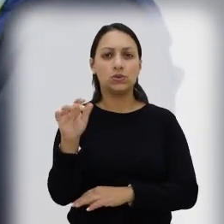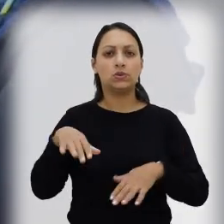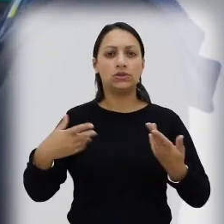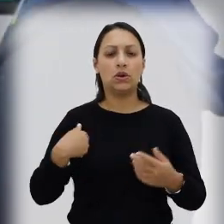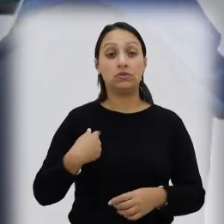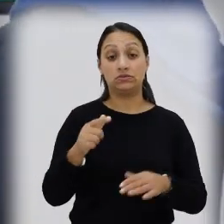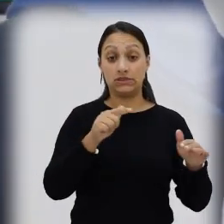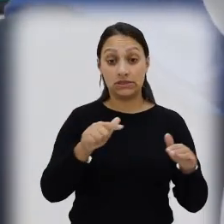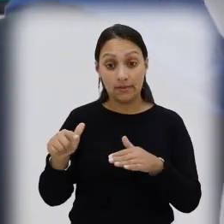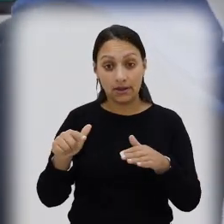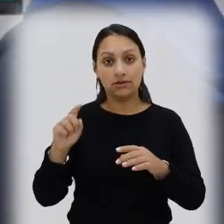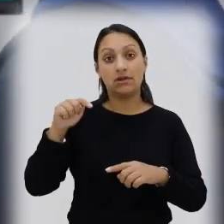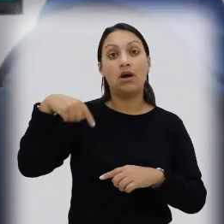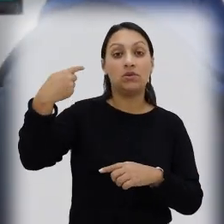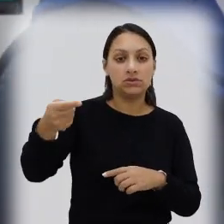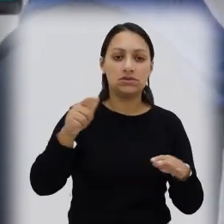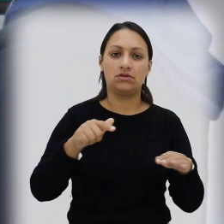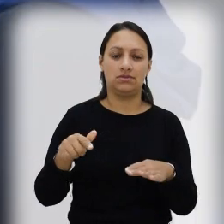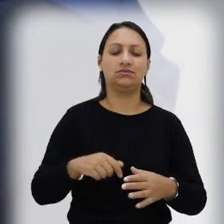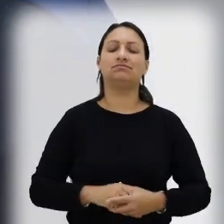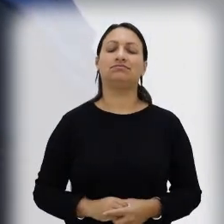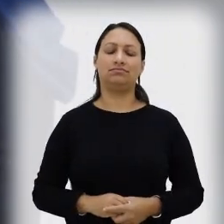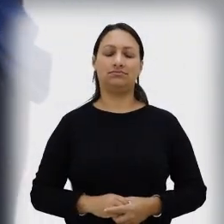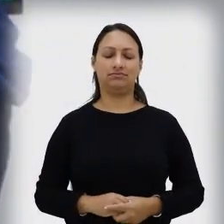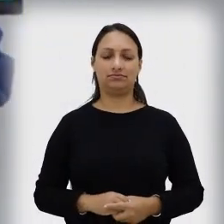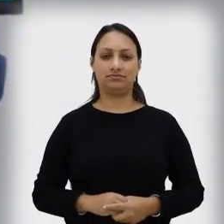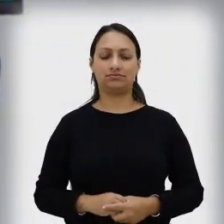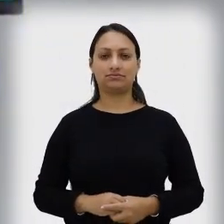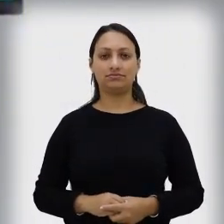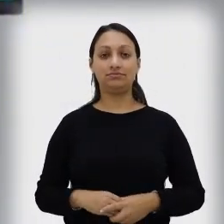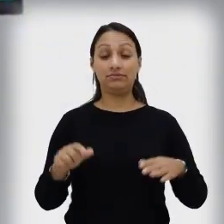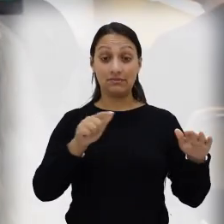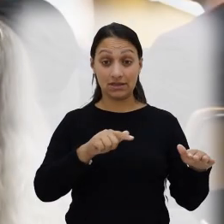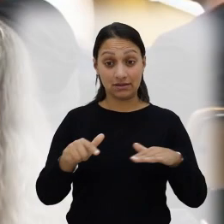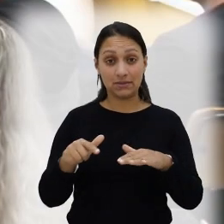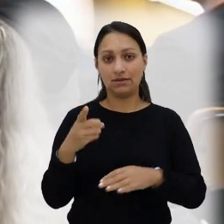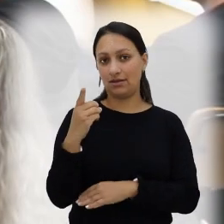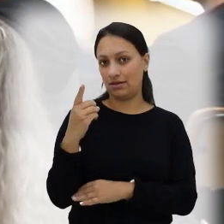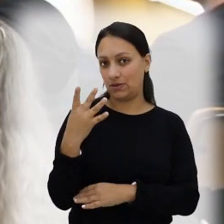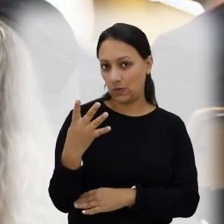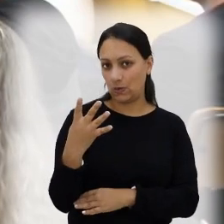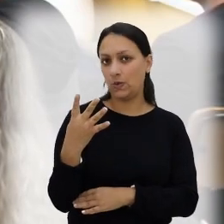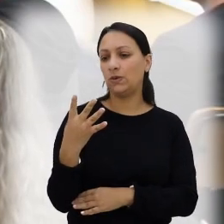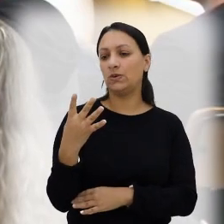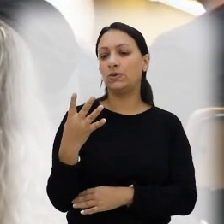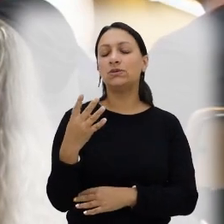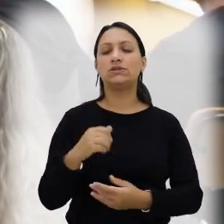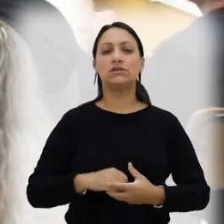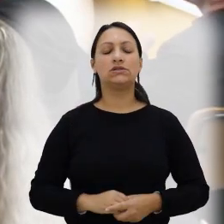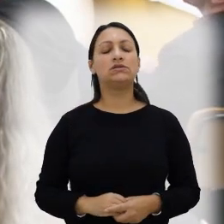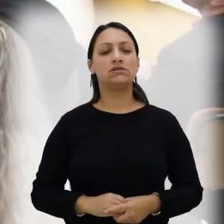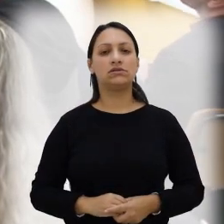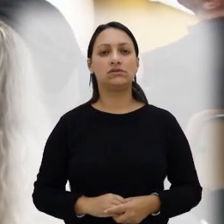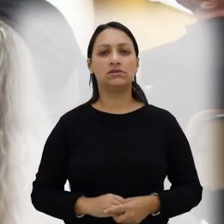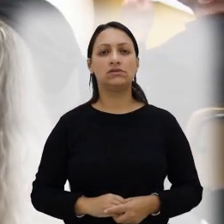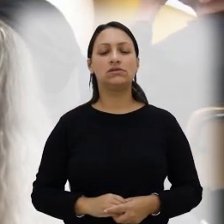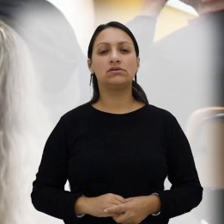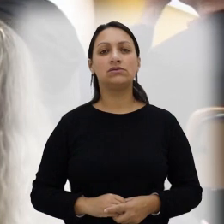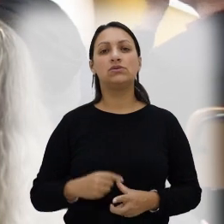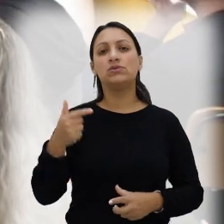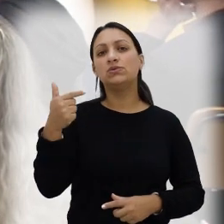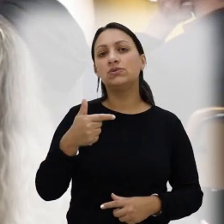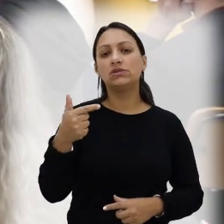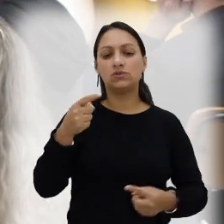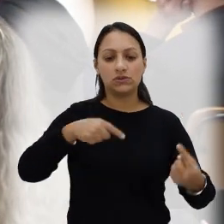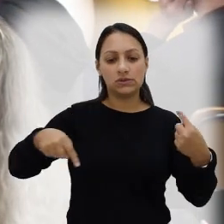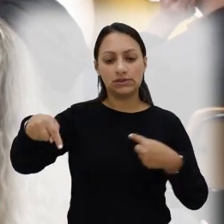e outra semana. Tá? E aí, na semana 14, a gente chega no segundo ciclo